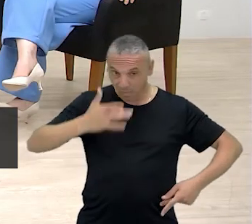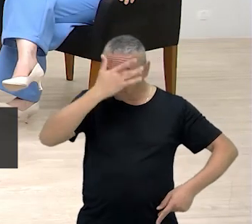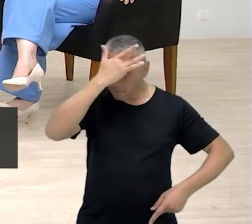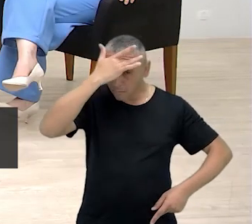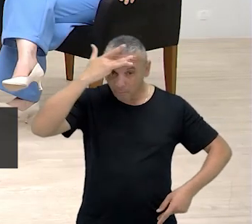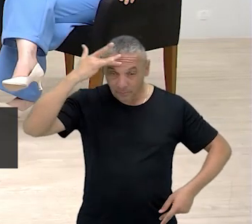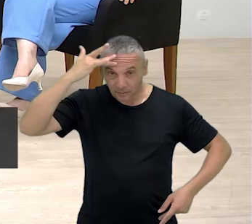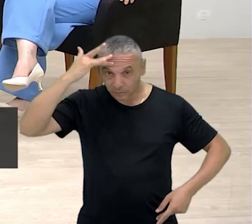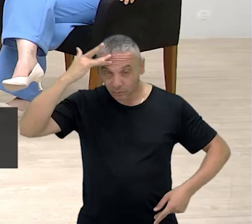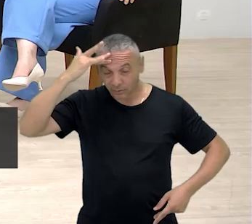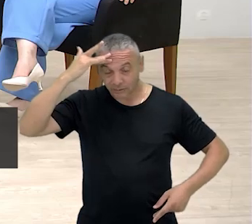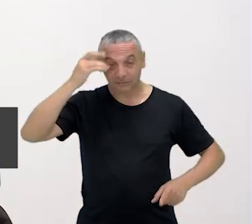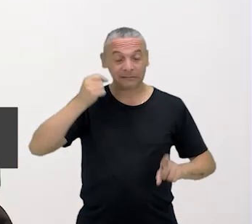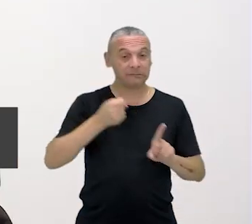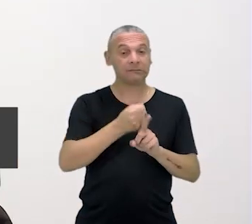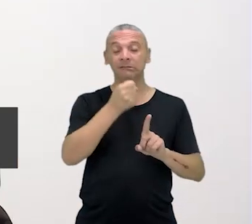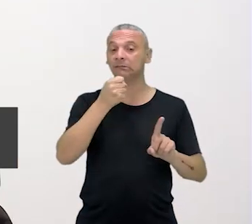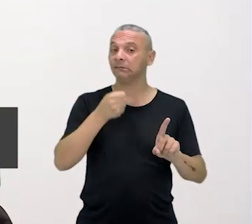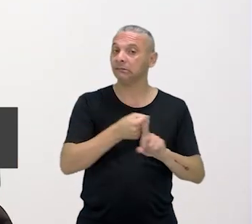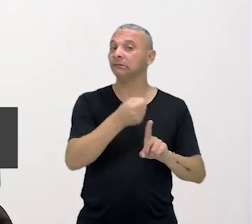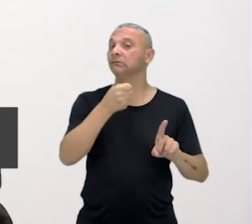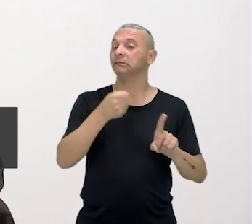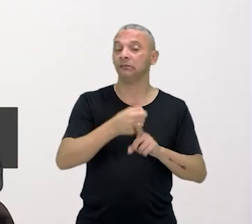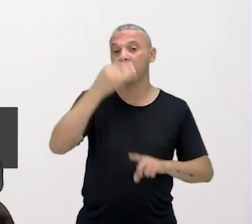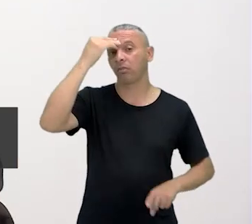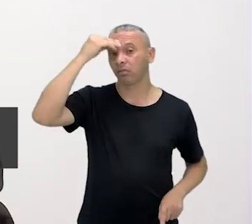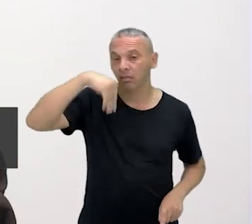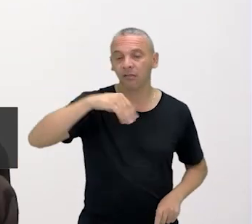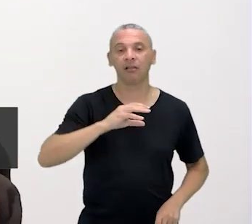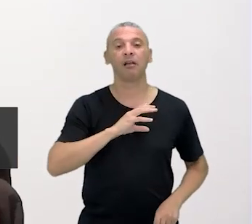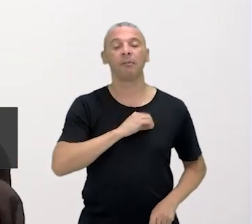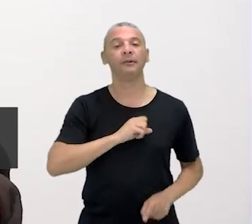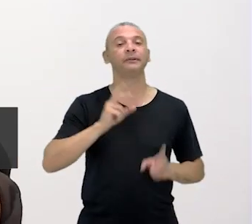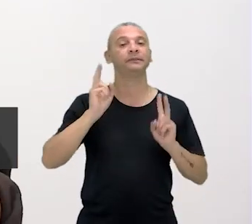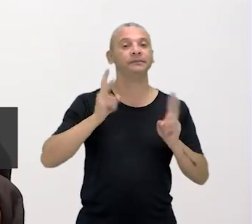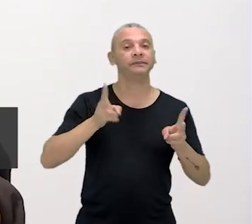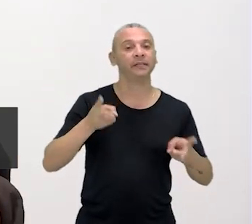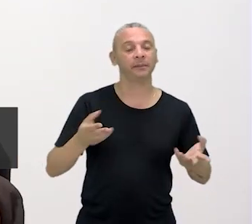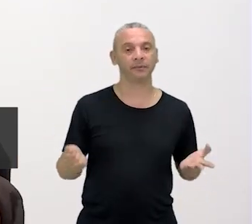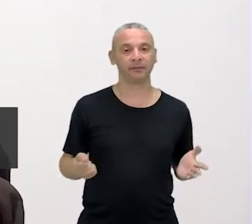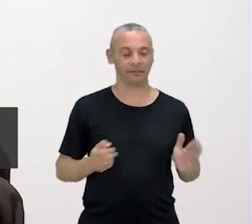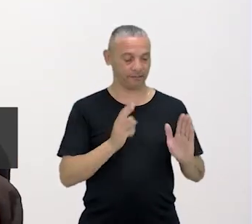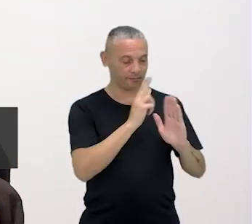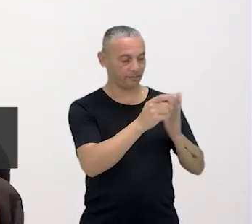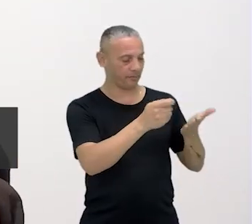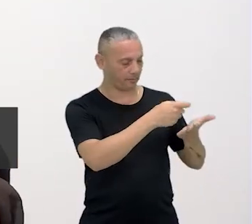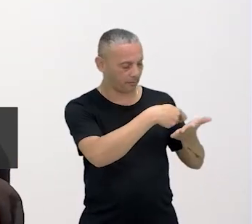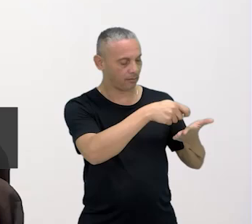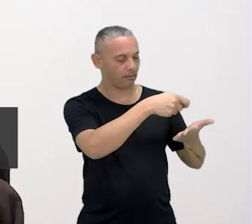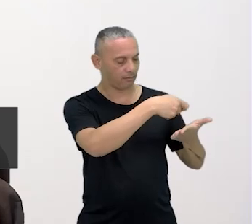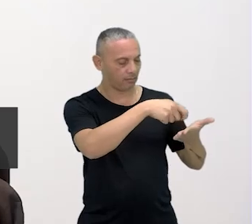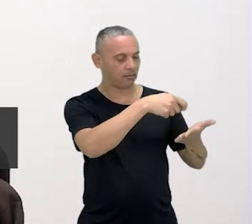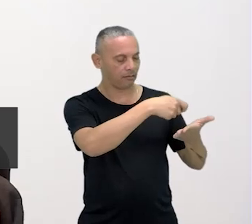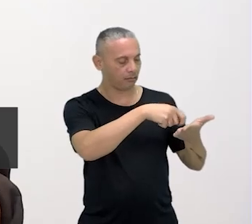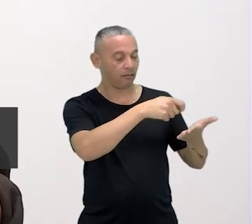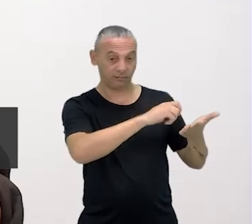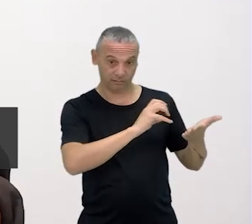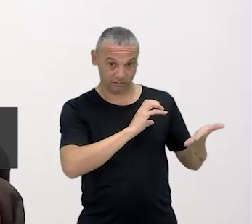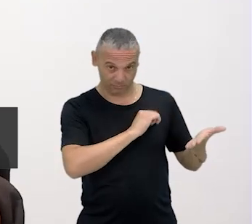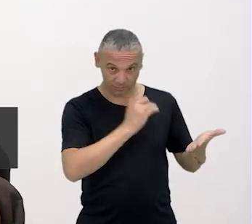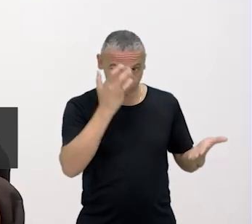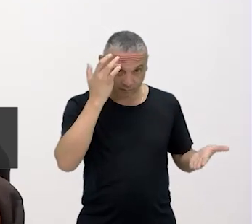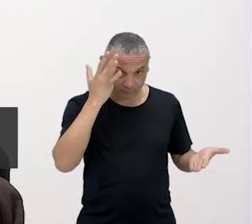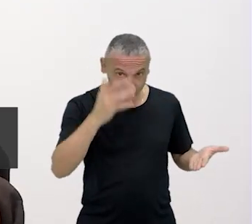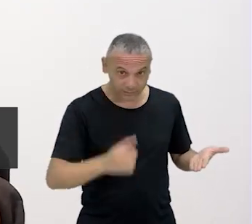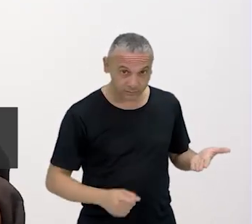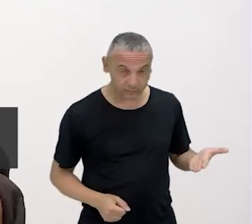disso, meu. Não é fácil escrever um livro falando de amor, senhoras e senhores, não é